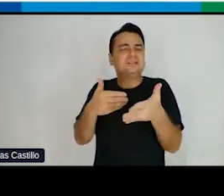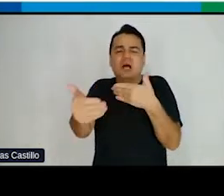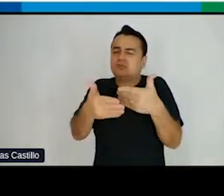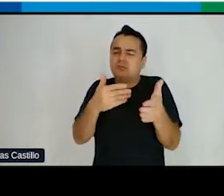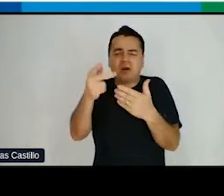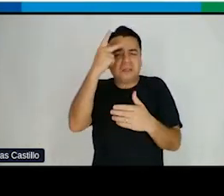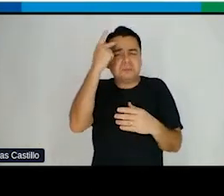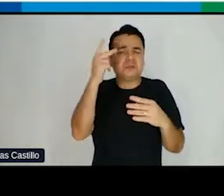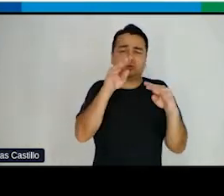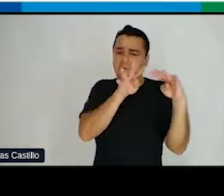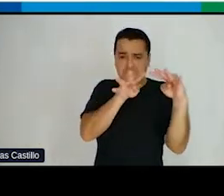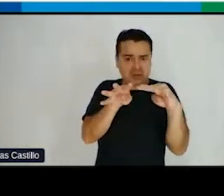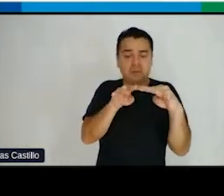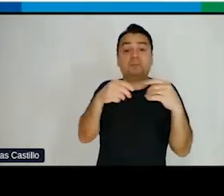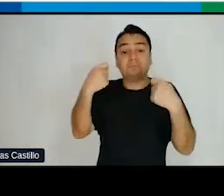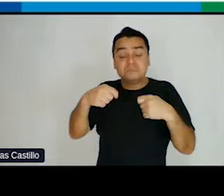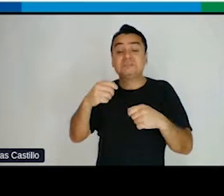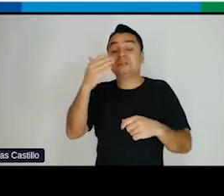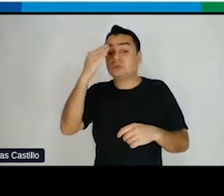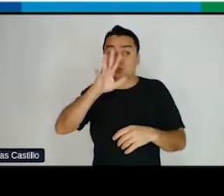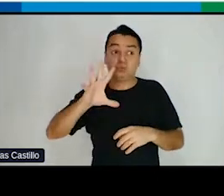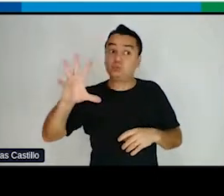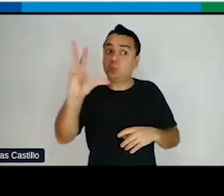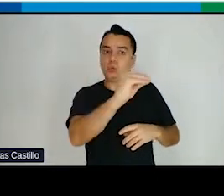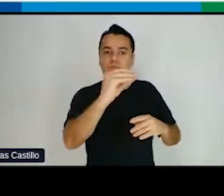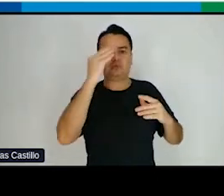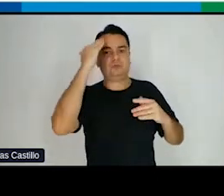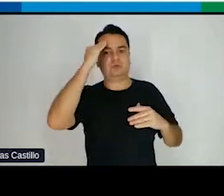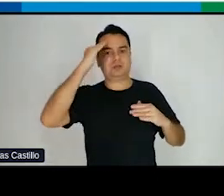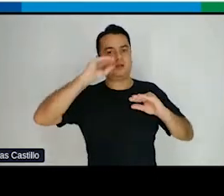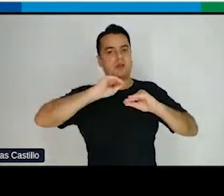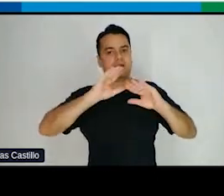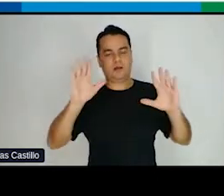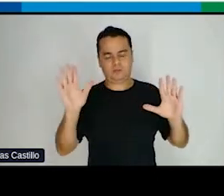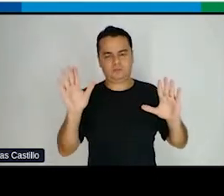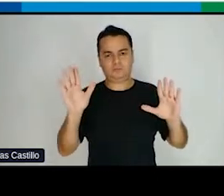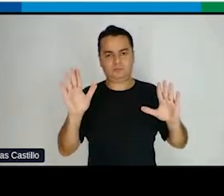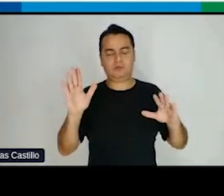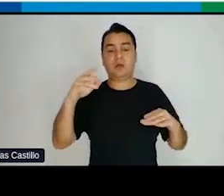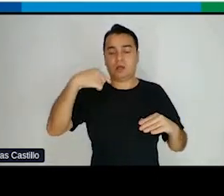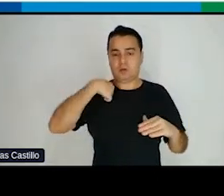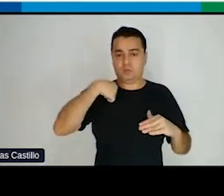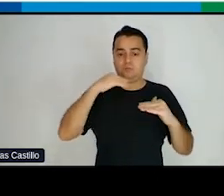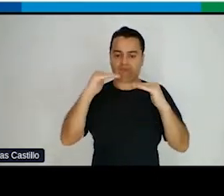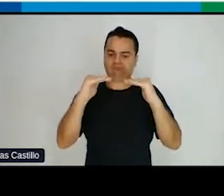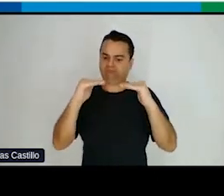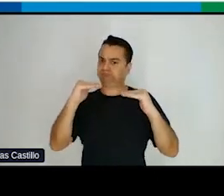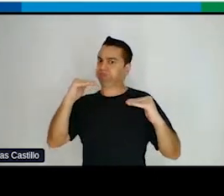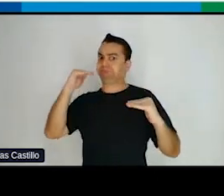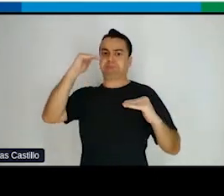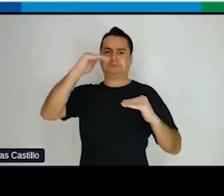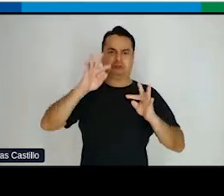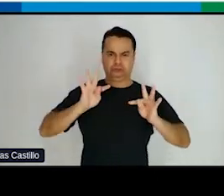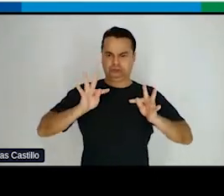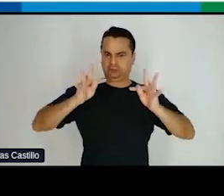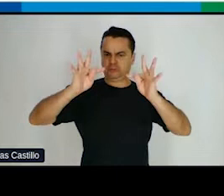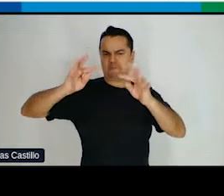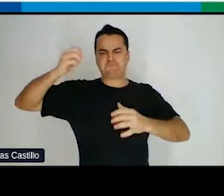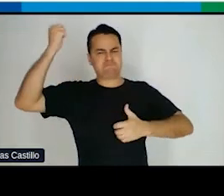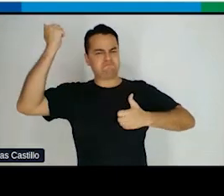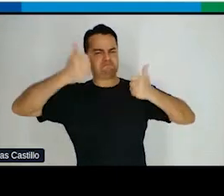esse público ele precisa entender a nossa mensagem. Mesmo eu passando uma mensagem para uma pessoa super tecnológica,